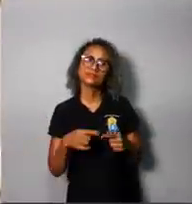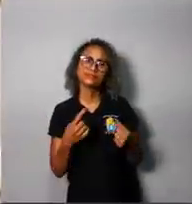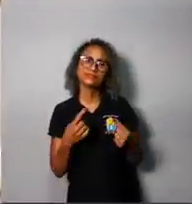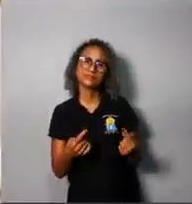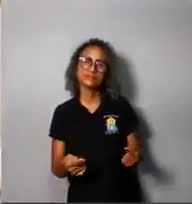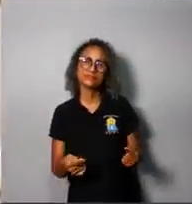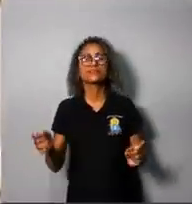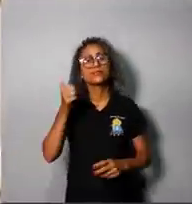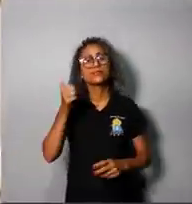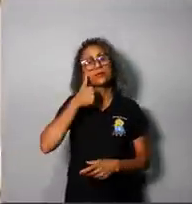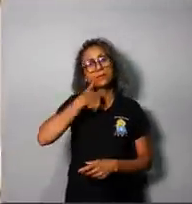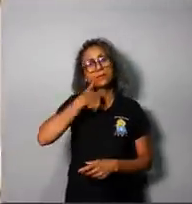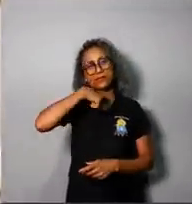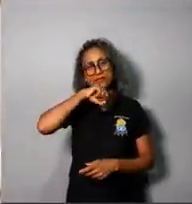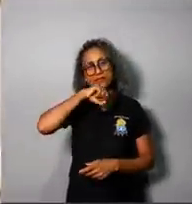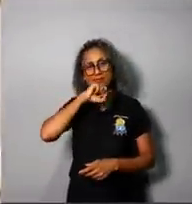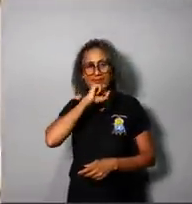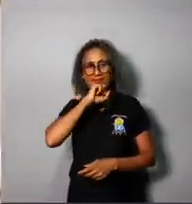vimos, Mãe